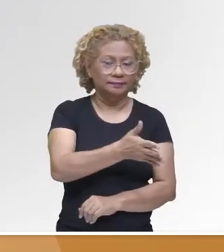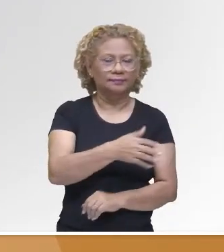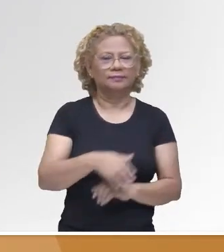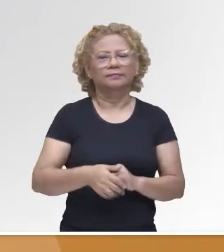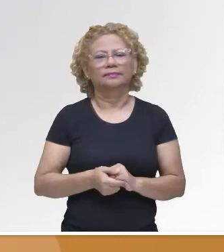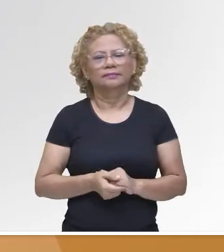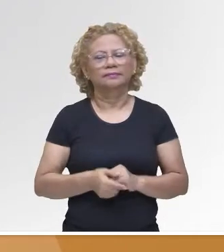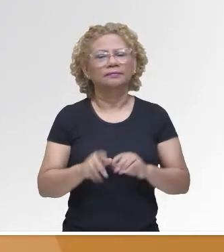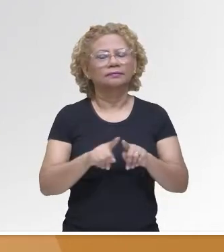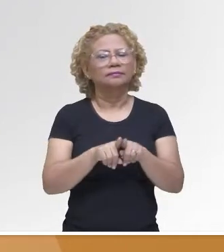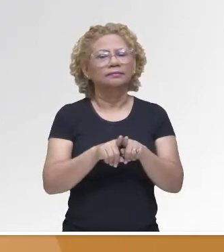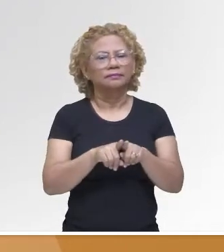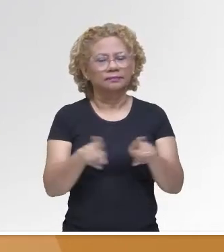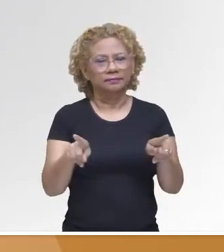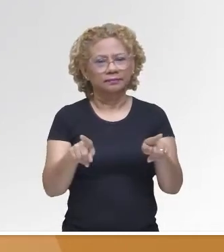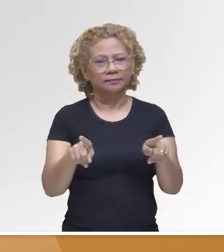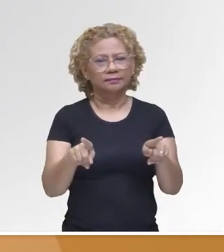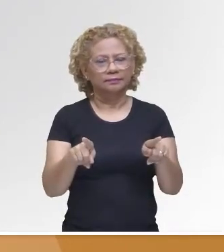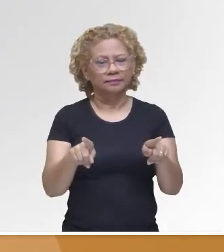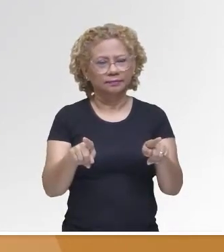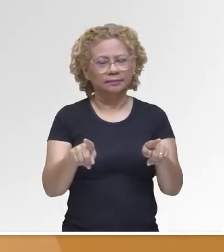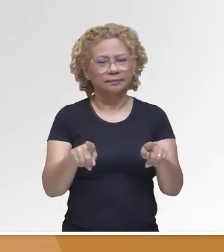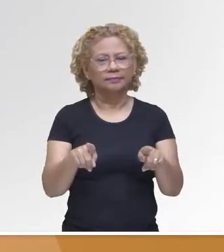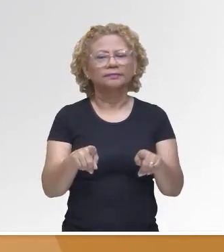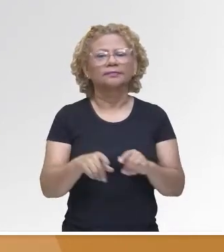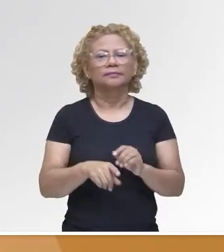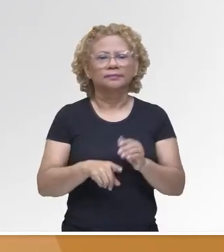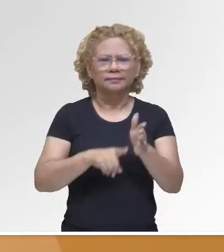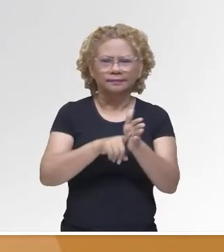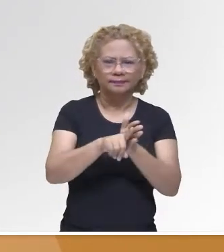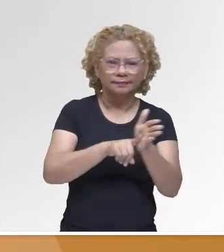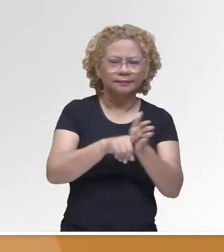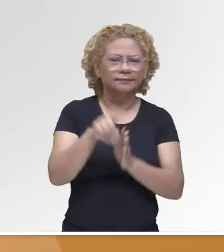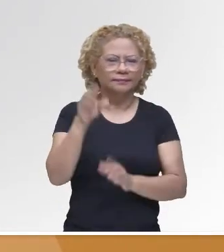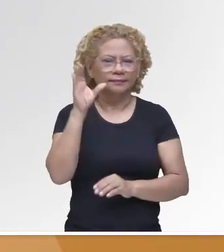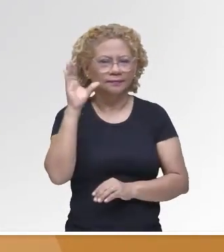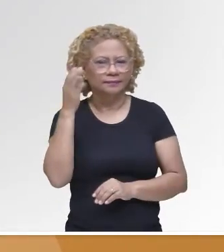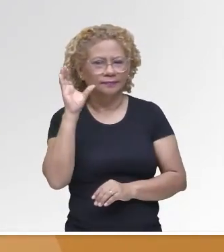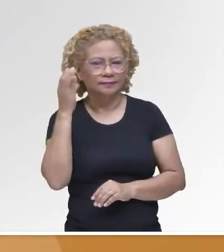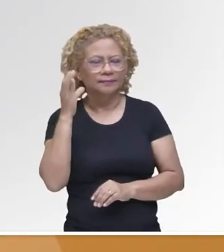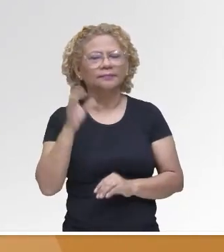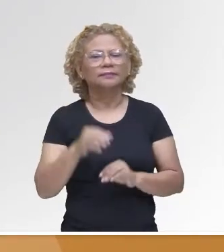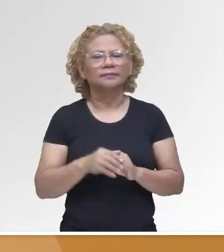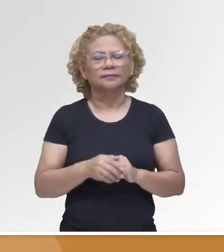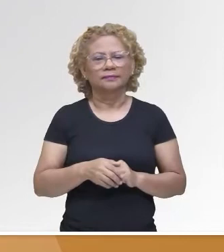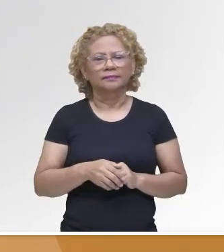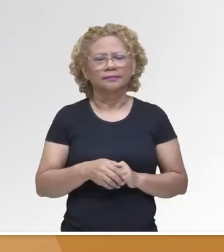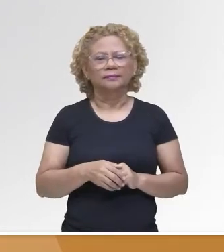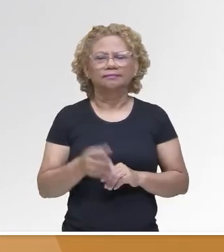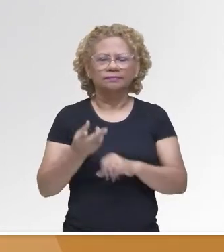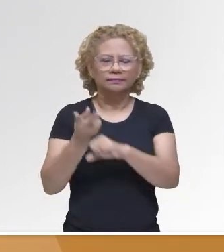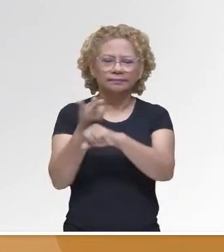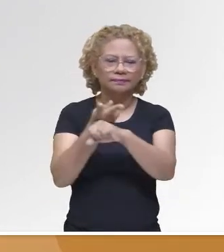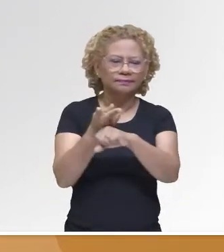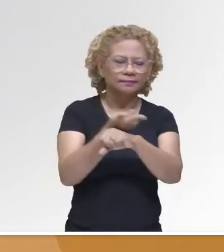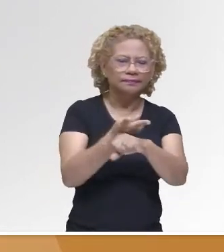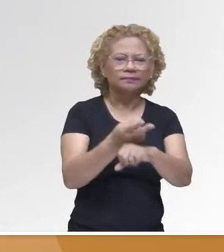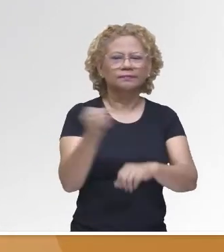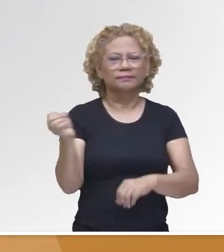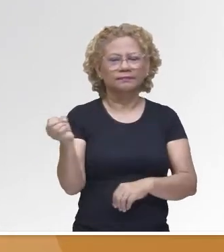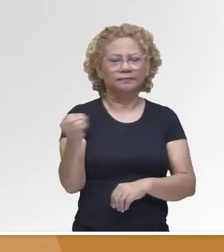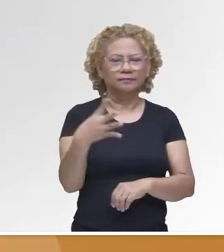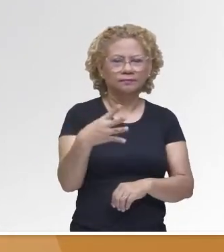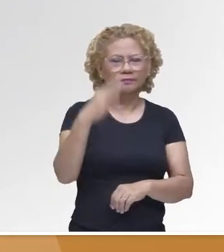Mas a investigação científica, então, é que nos leva a essa busca do desconhecido e